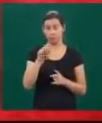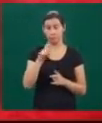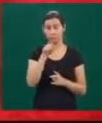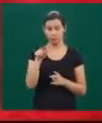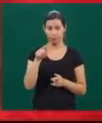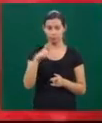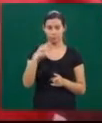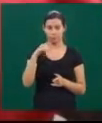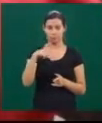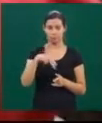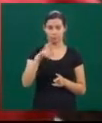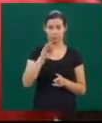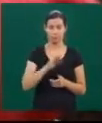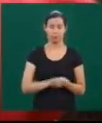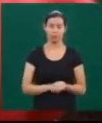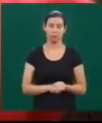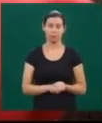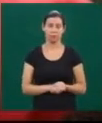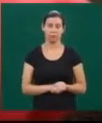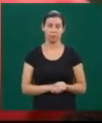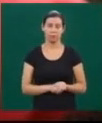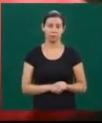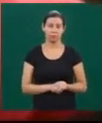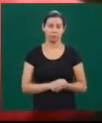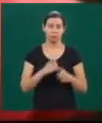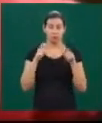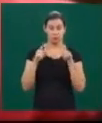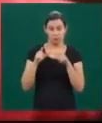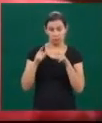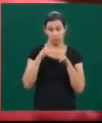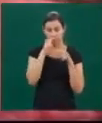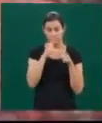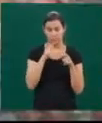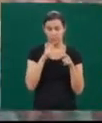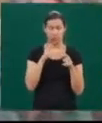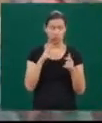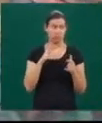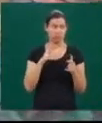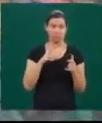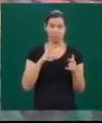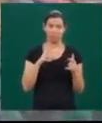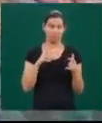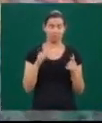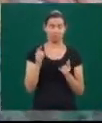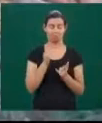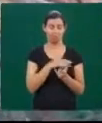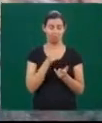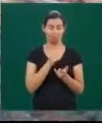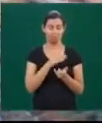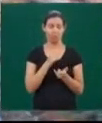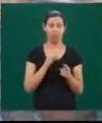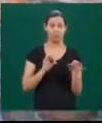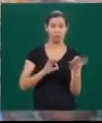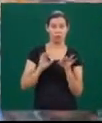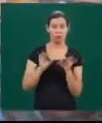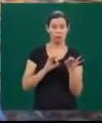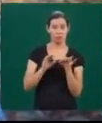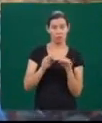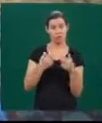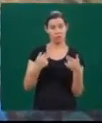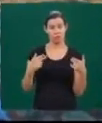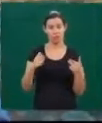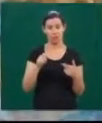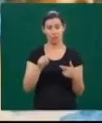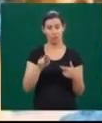De um lugar que pode parecer tão assustador, que é o cárcere, as mulheres produzem arte. As